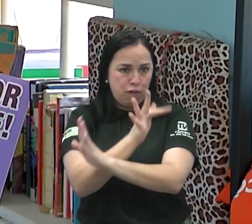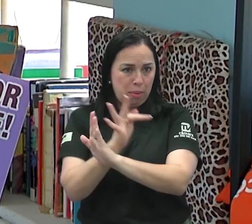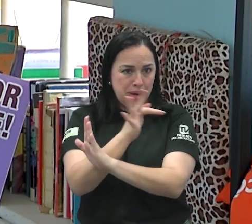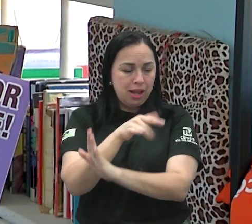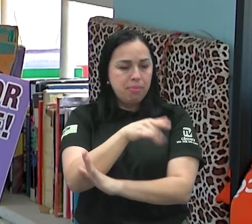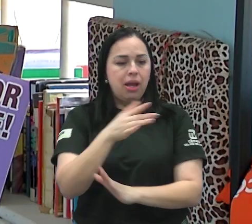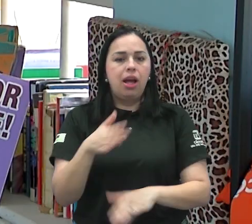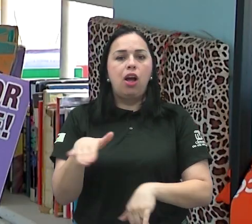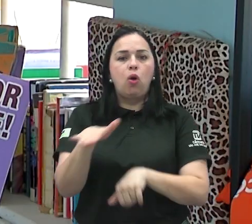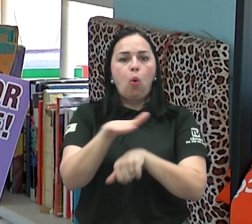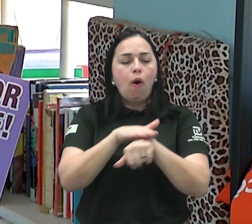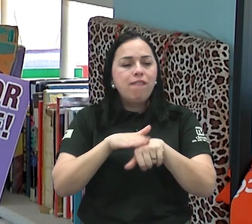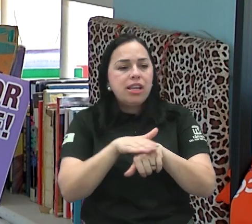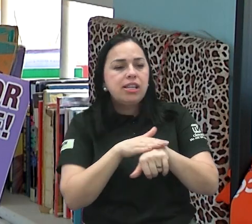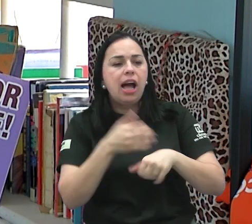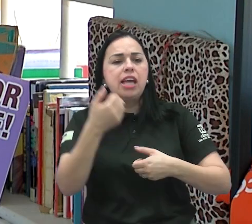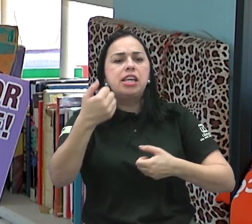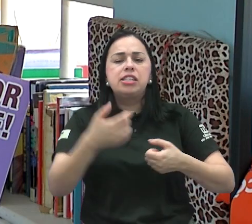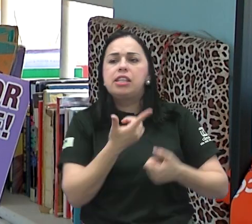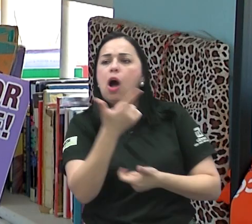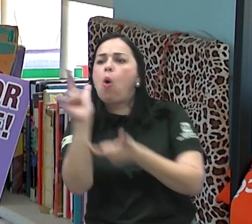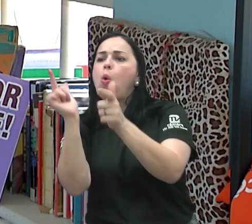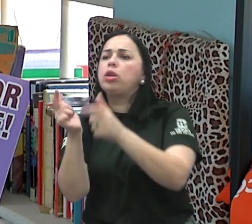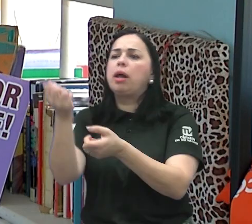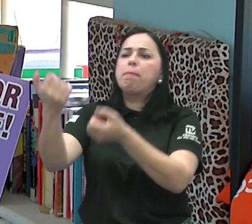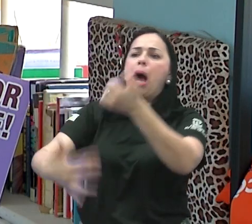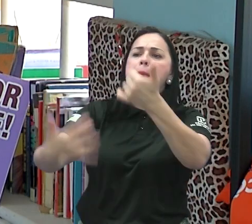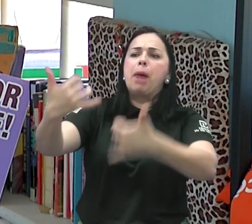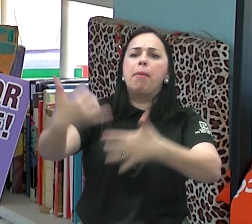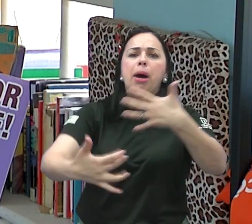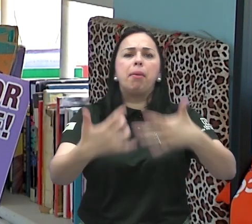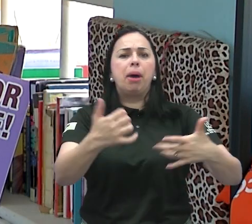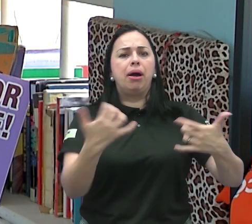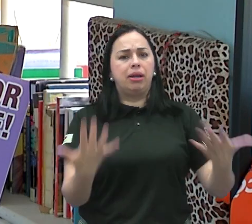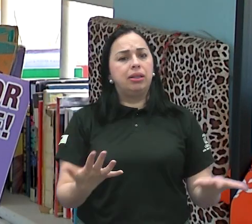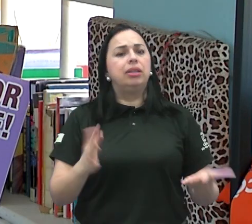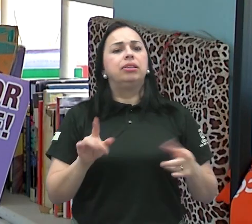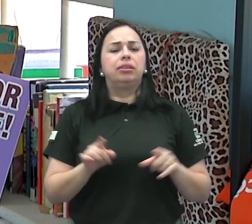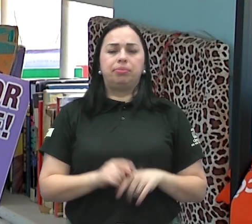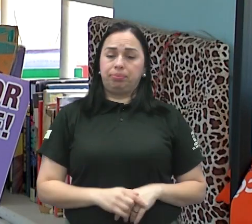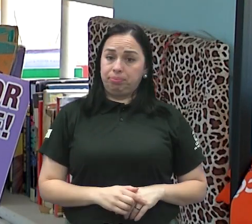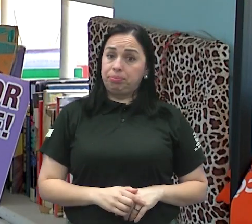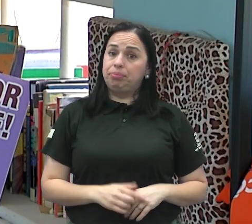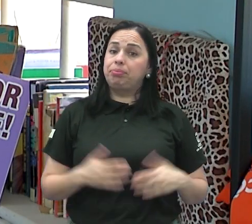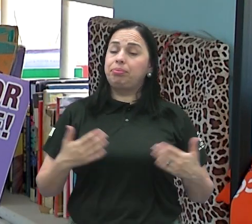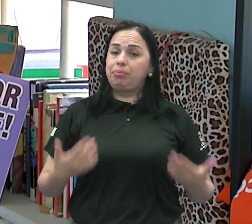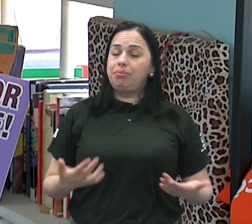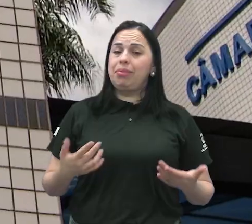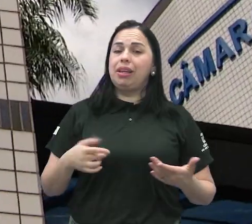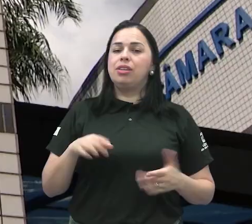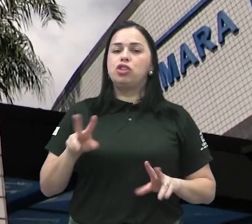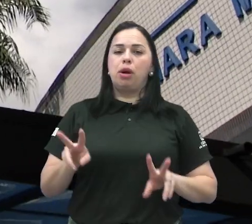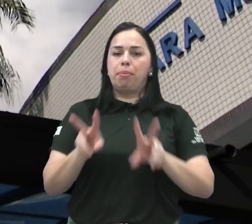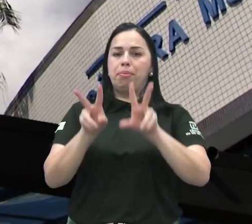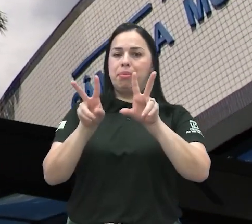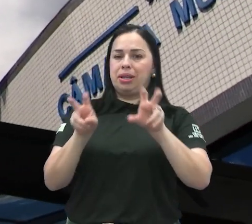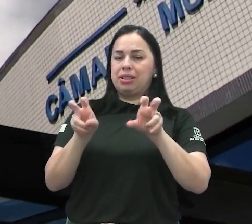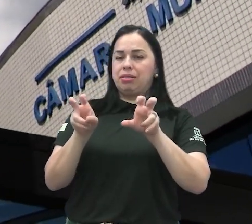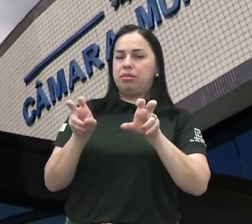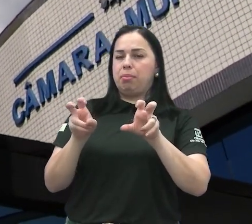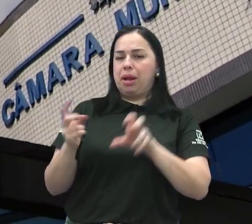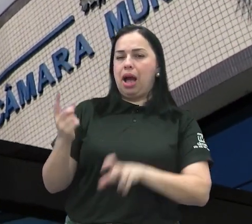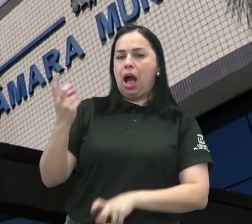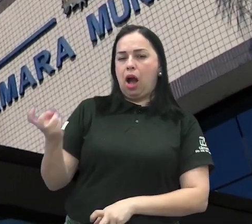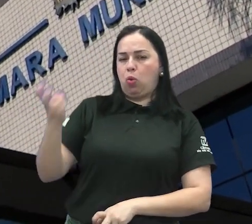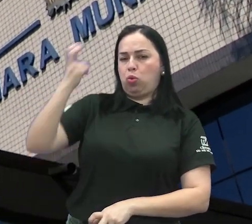técnicos, para que ela possa conversar com a sua comunidade e entender também quando ela estiver à frente de alguma situação. As